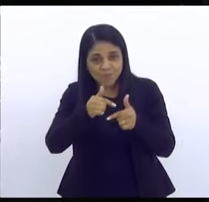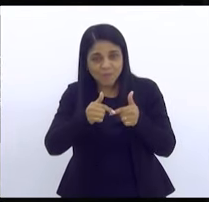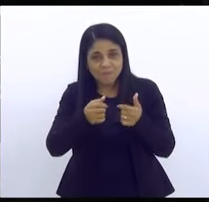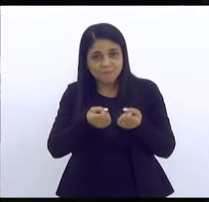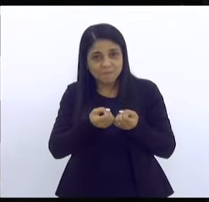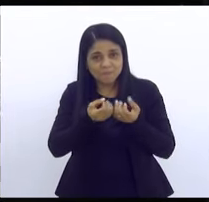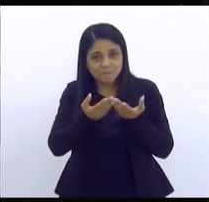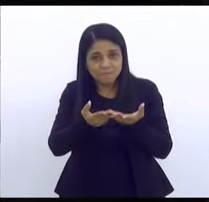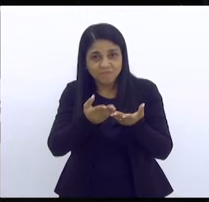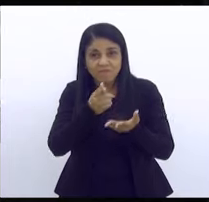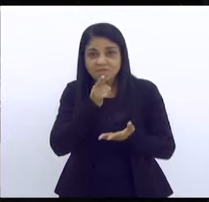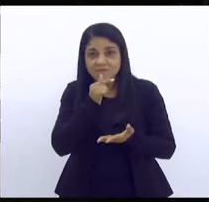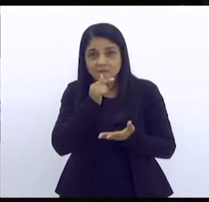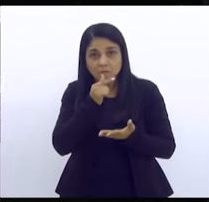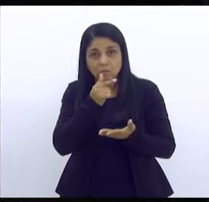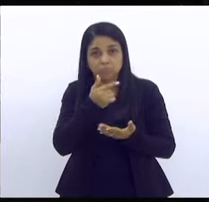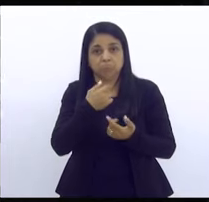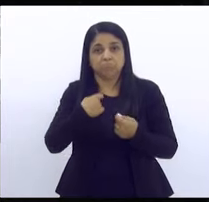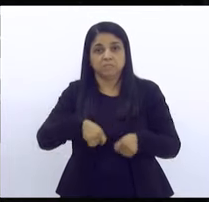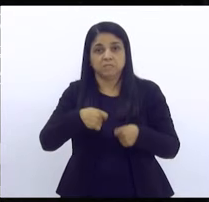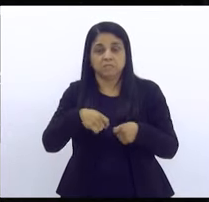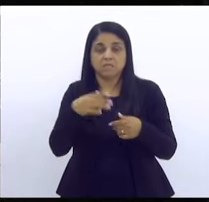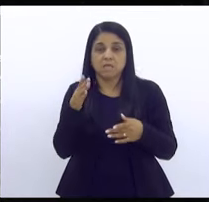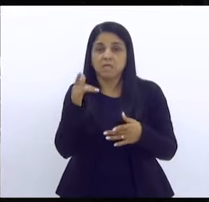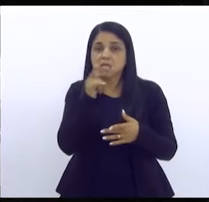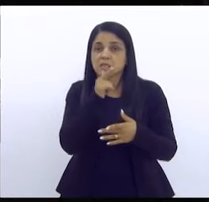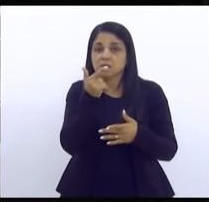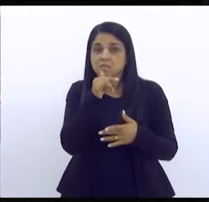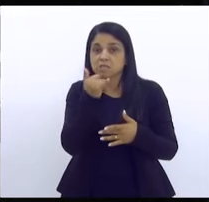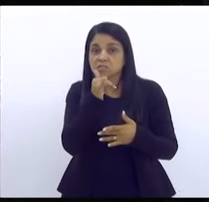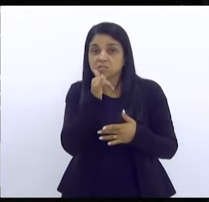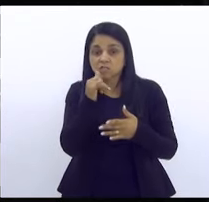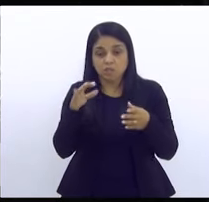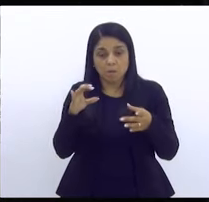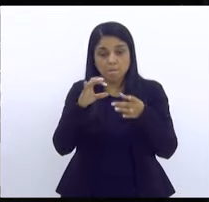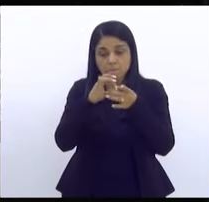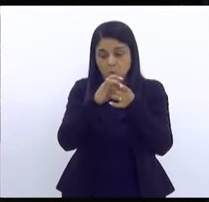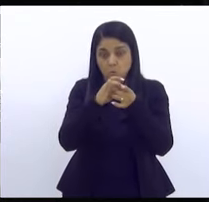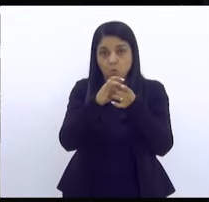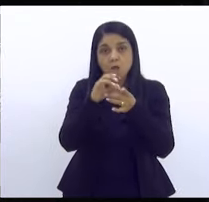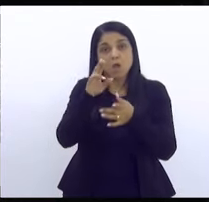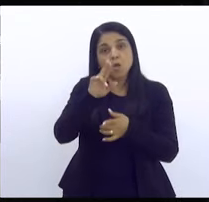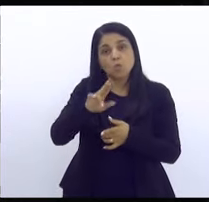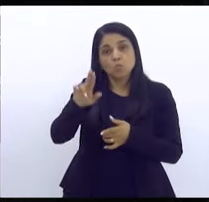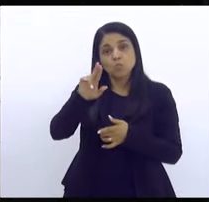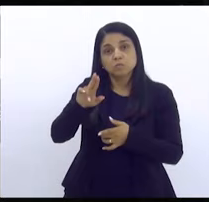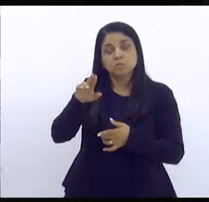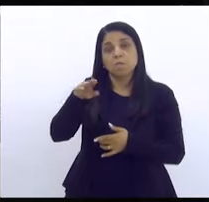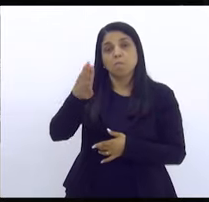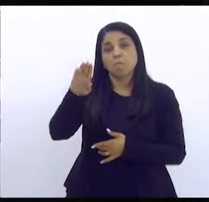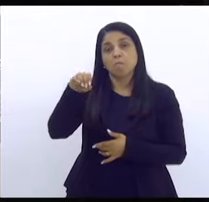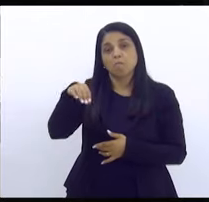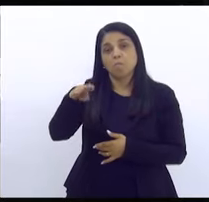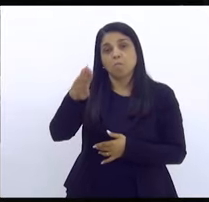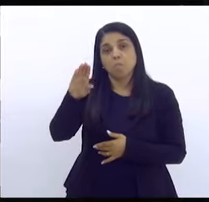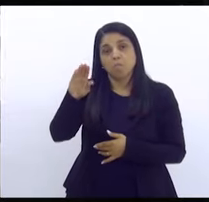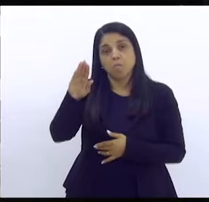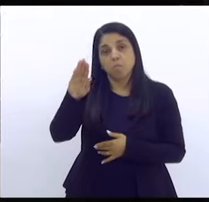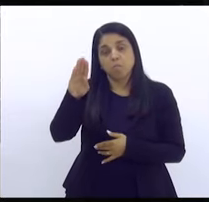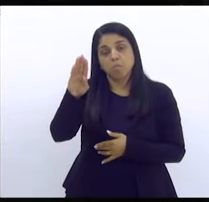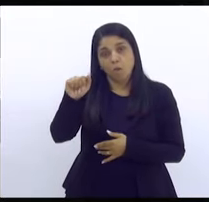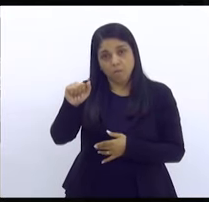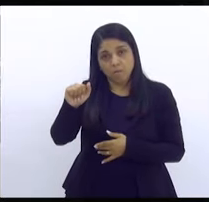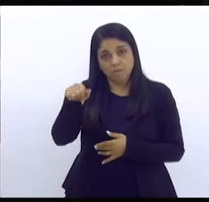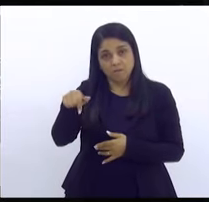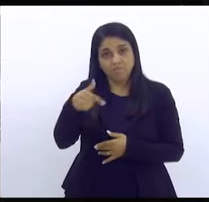delegado de água não existe. Então, a pessoa utiliza para ter água, ela tem que ligar a bomba. E o fato de não ter a